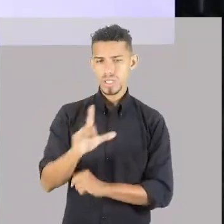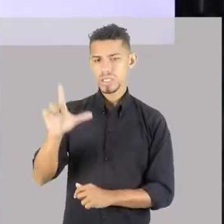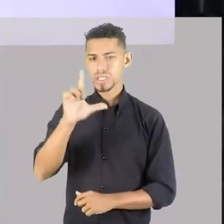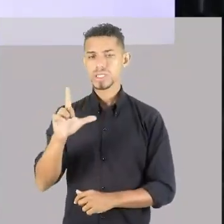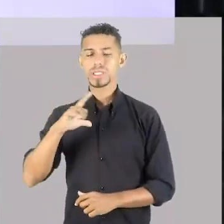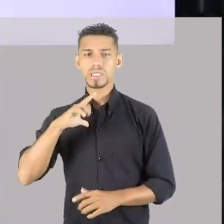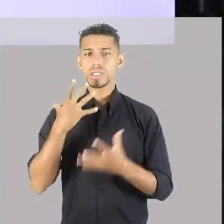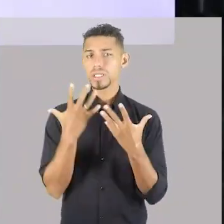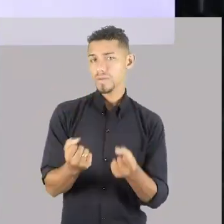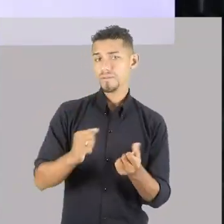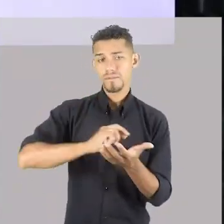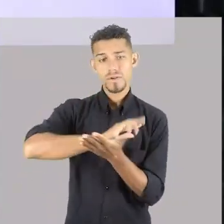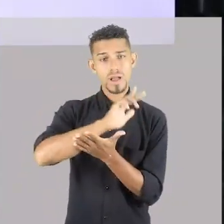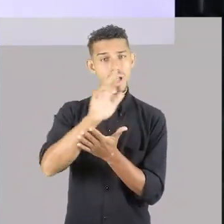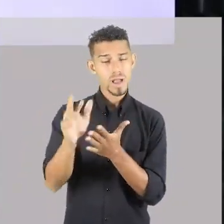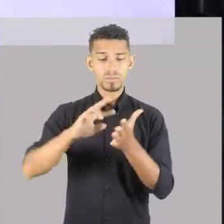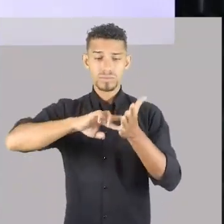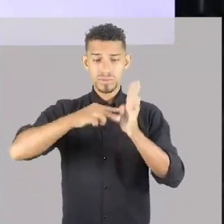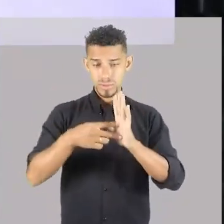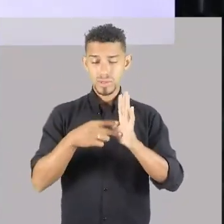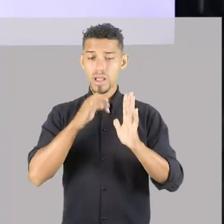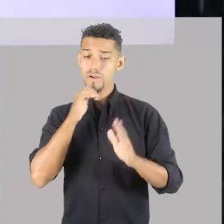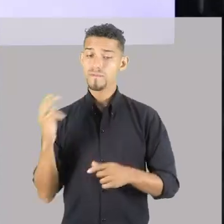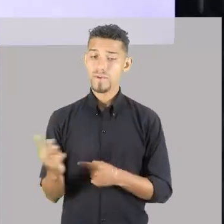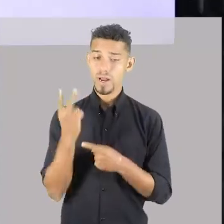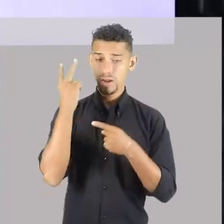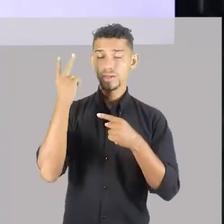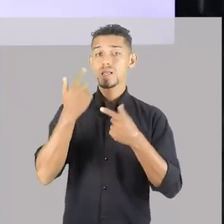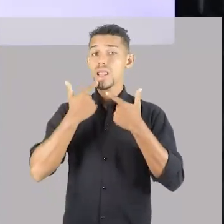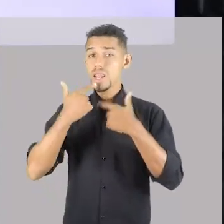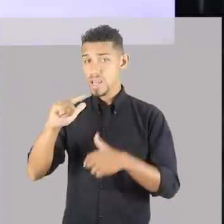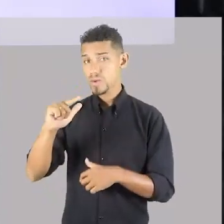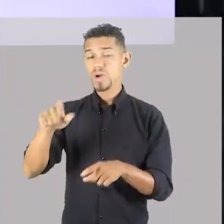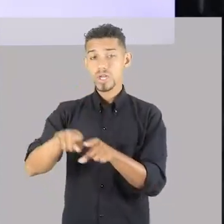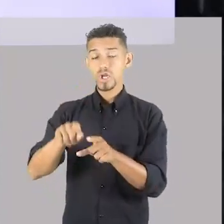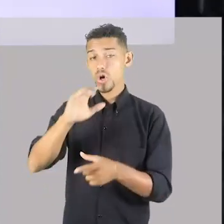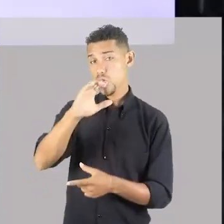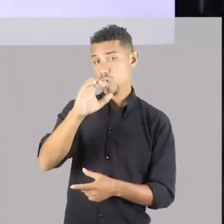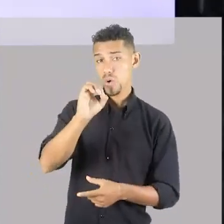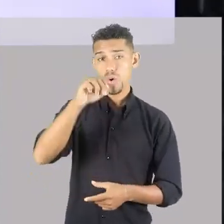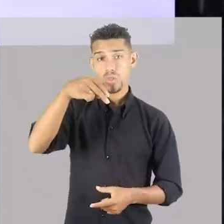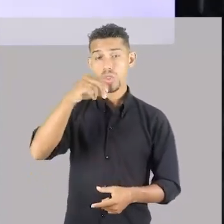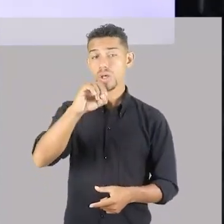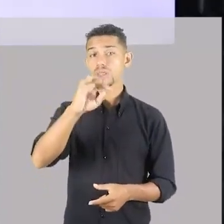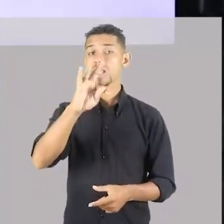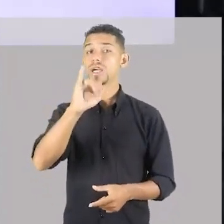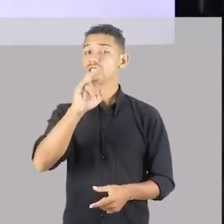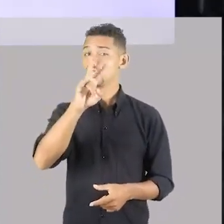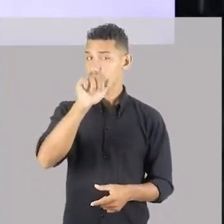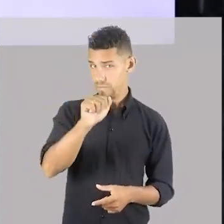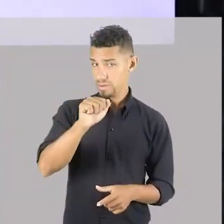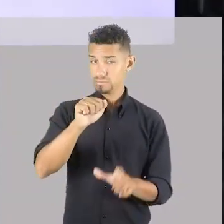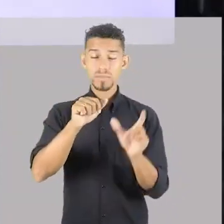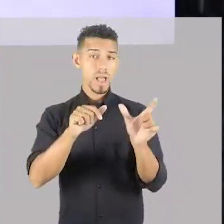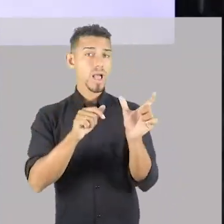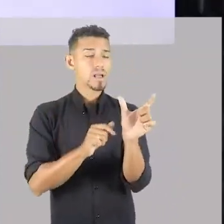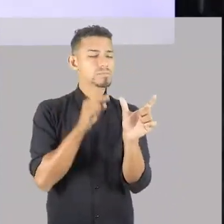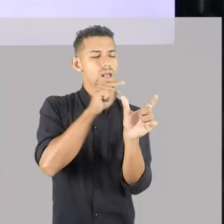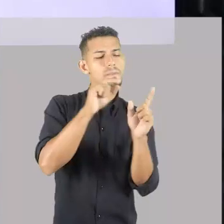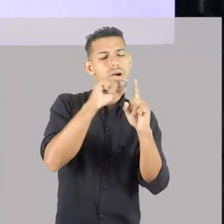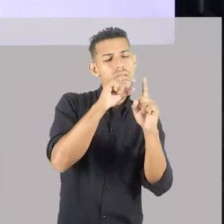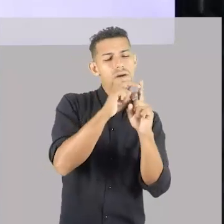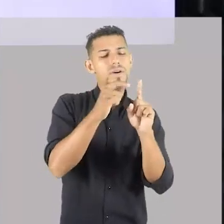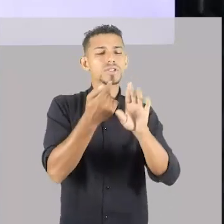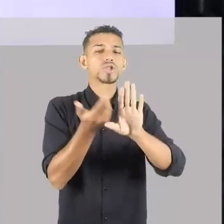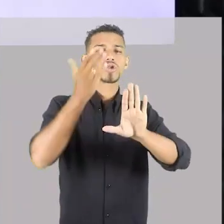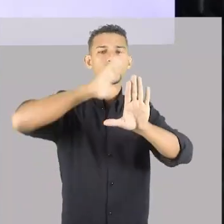assumem vários sentidos. Valoriza-se a linguagem conotativa, é bom destacar isso aí, certo? Acesse o seu